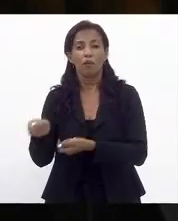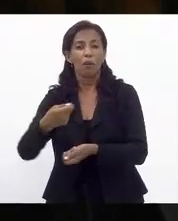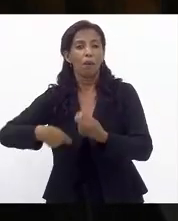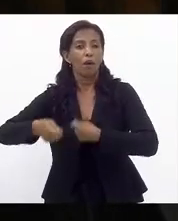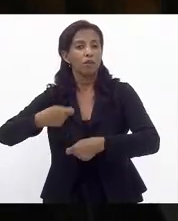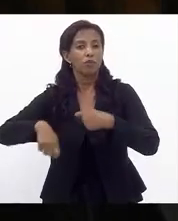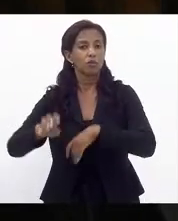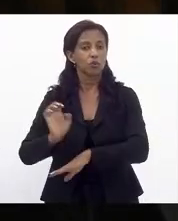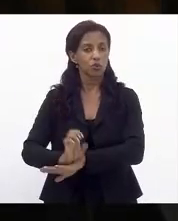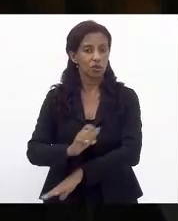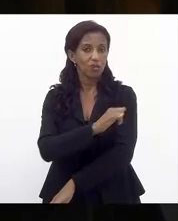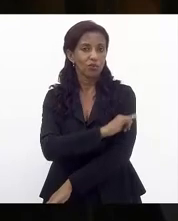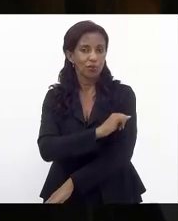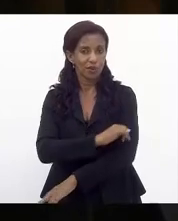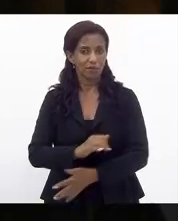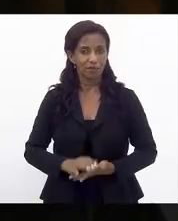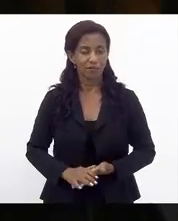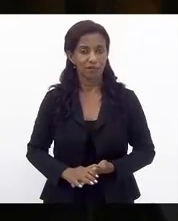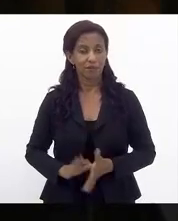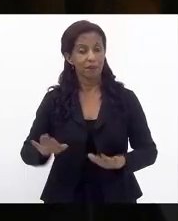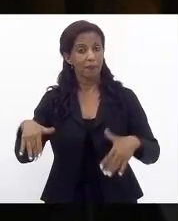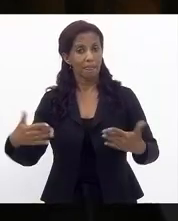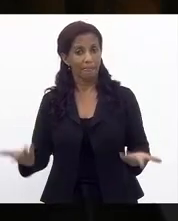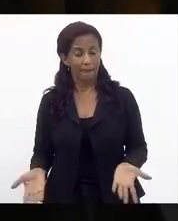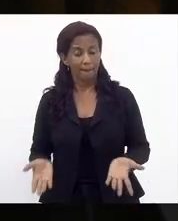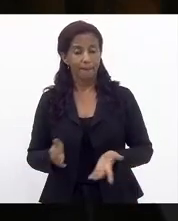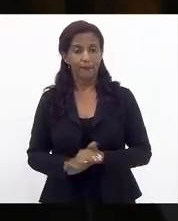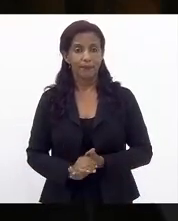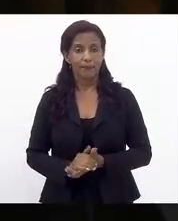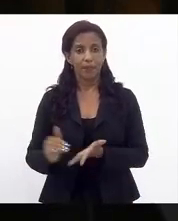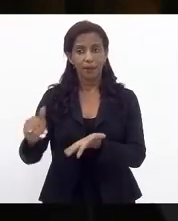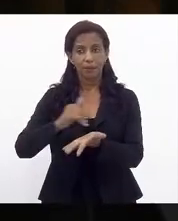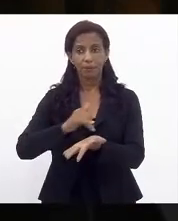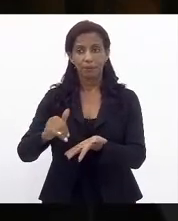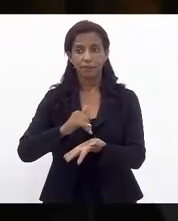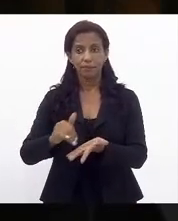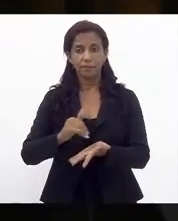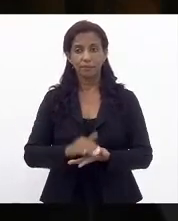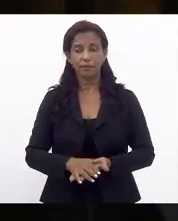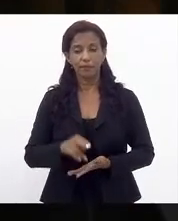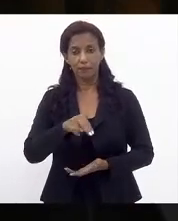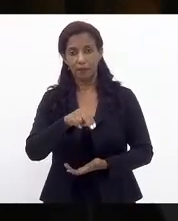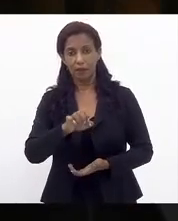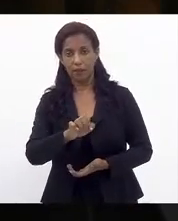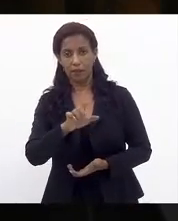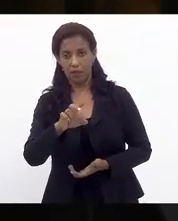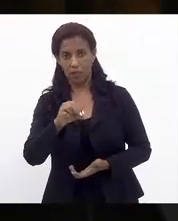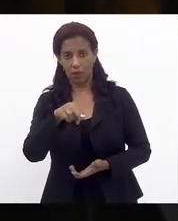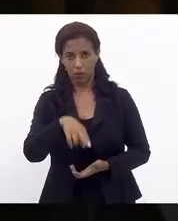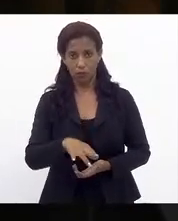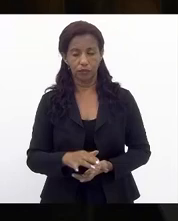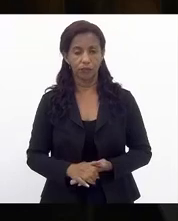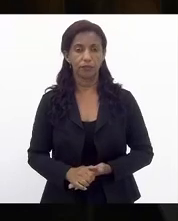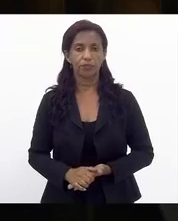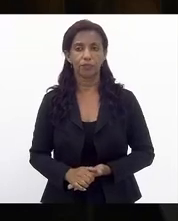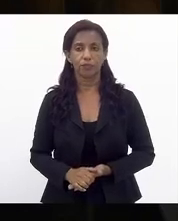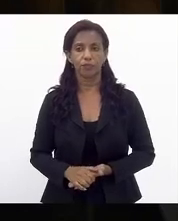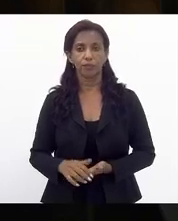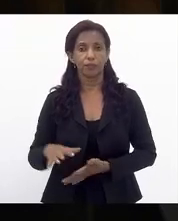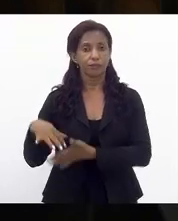indireta no estado do Rio de Janeiro e aí é secretário Nelson Rocha